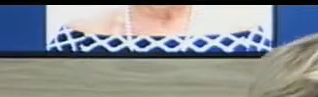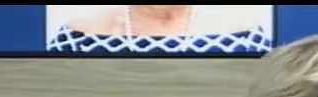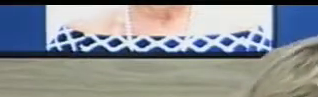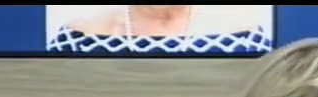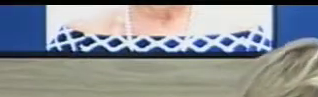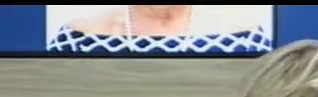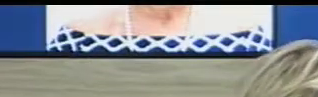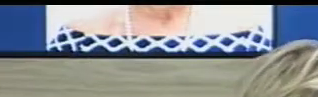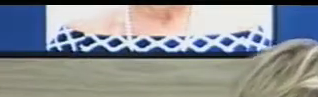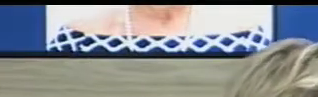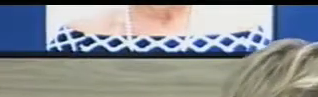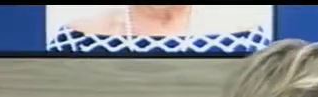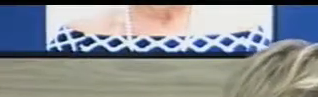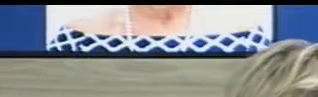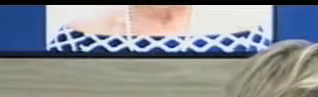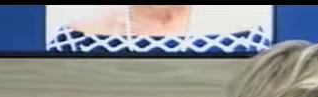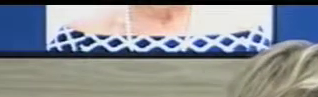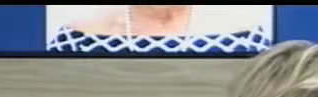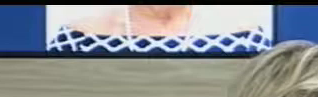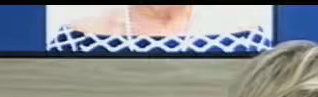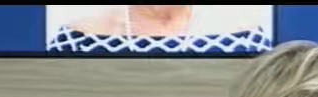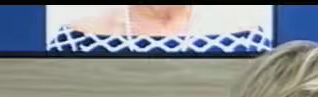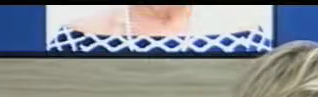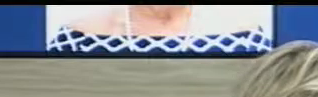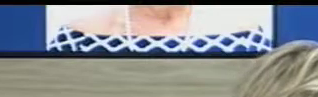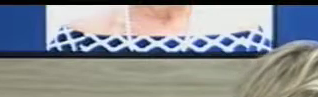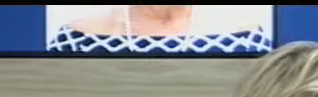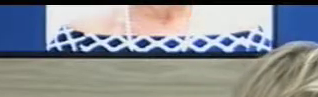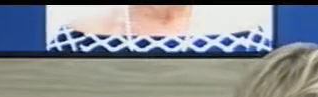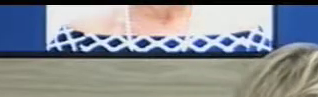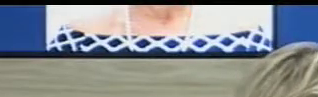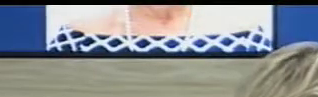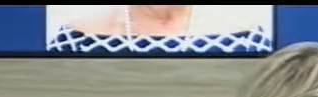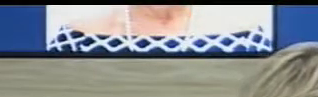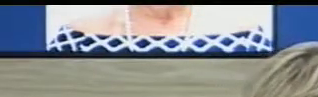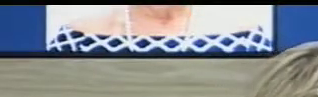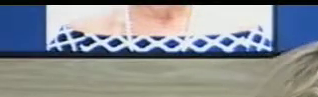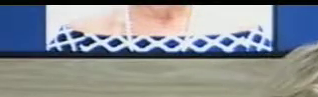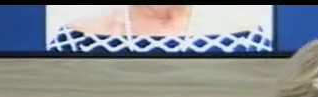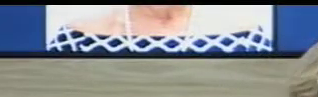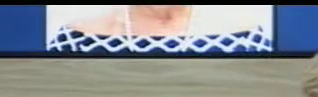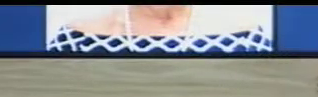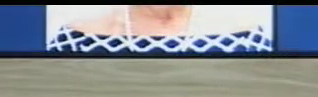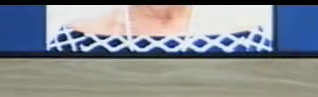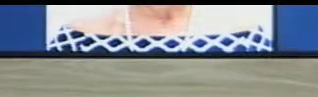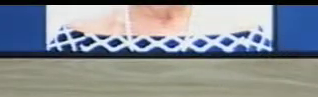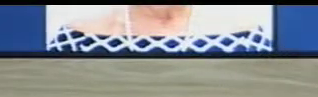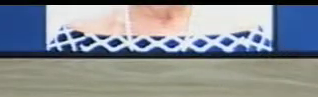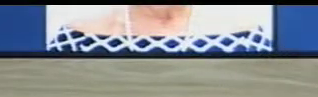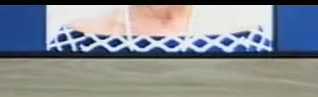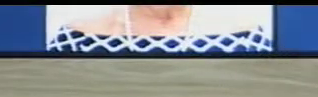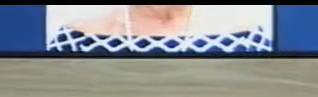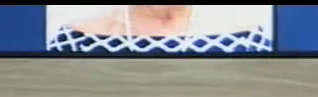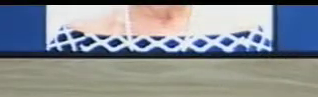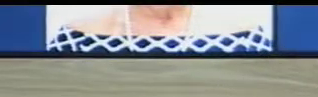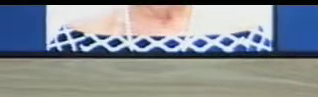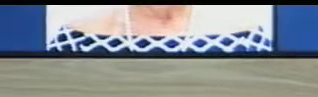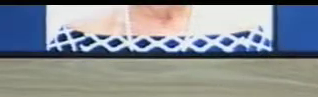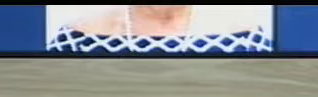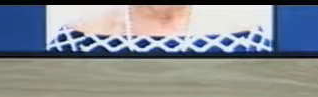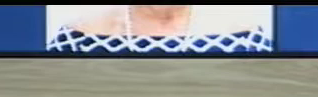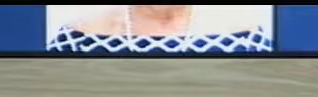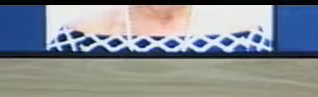entre uma coisa e outra. Se me perguntarem, sou a favor da ideologia de gênero, da forma que ela é colocada, de forma